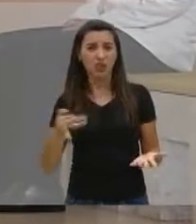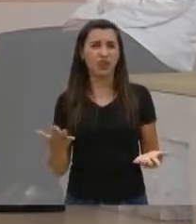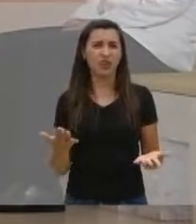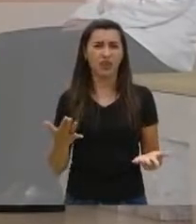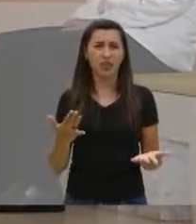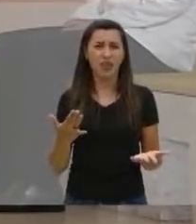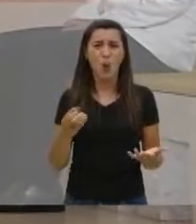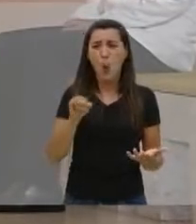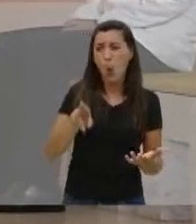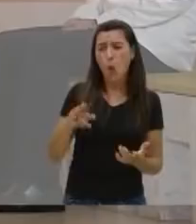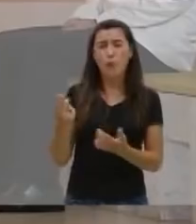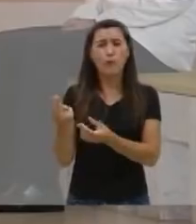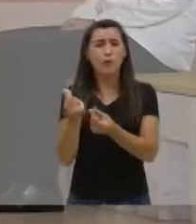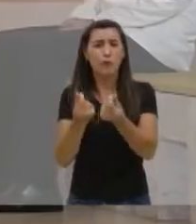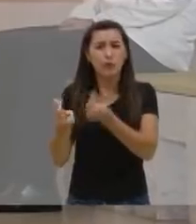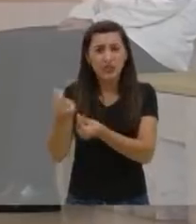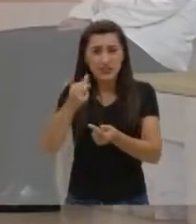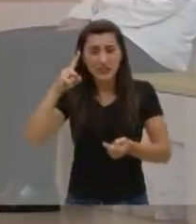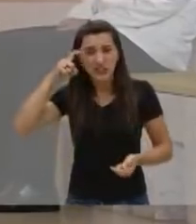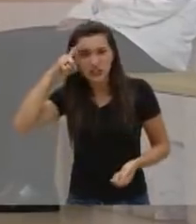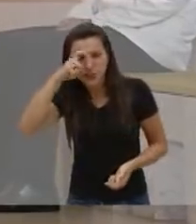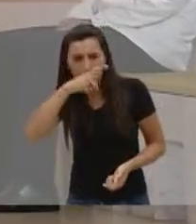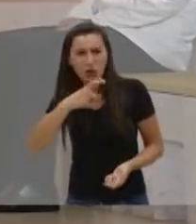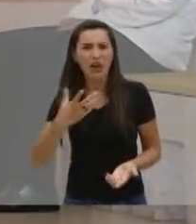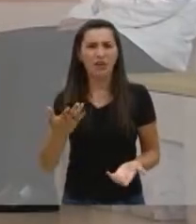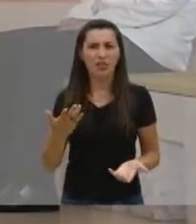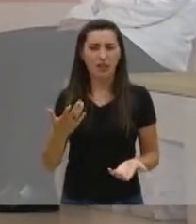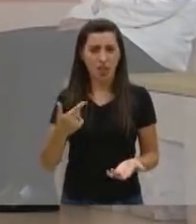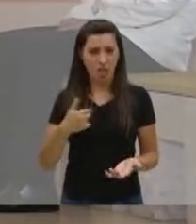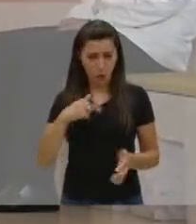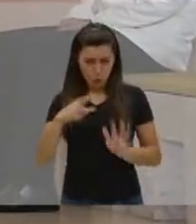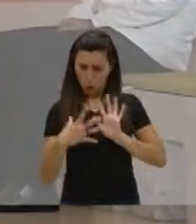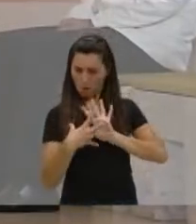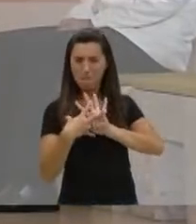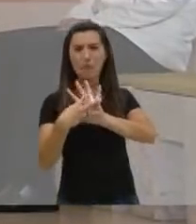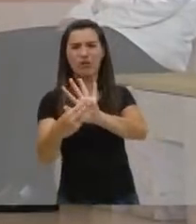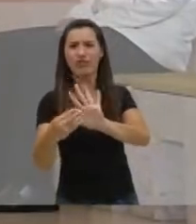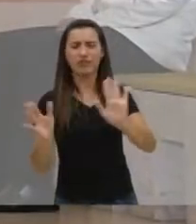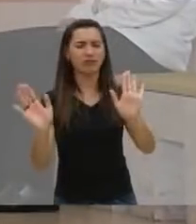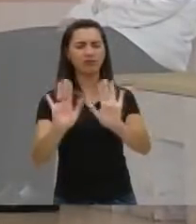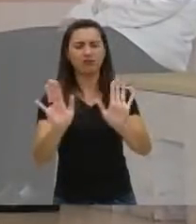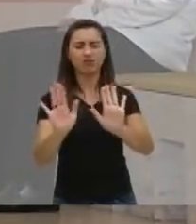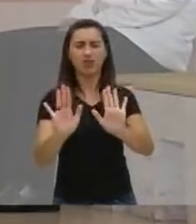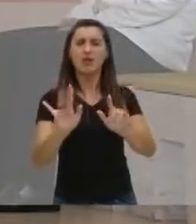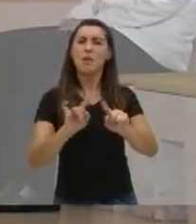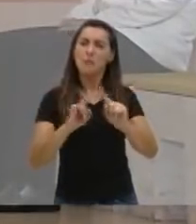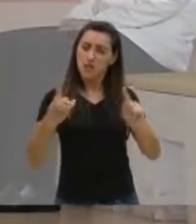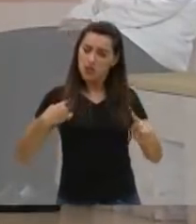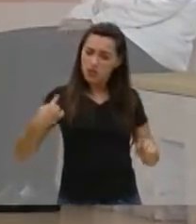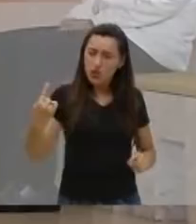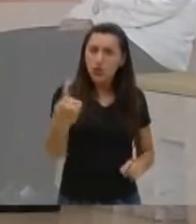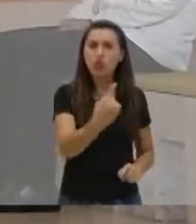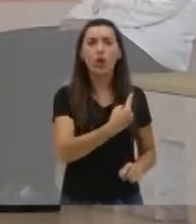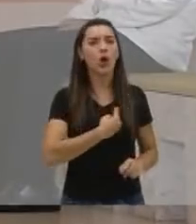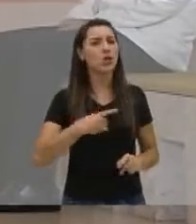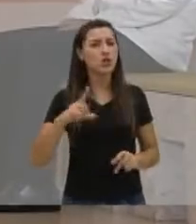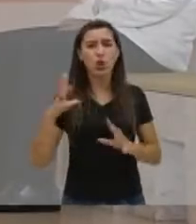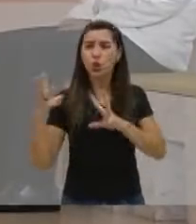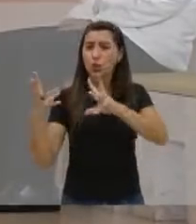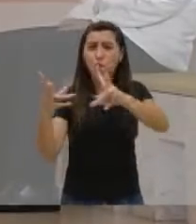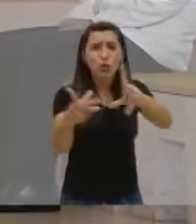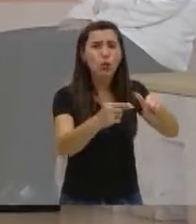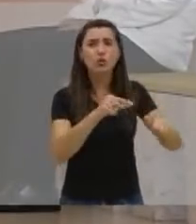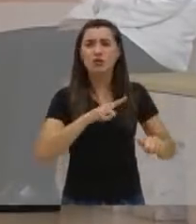financeiras. Também passei por isso, e não estou dizendo que sou modelo para ninguém, mas eu quero dizer, todos nós passamos, e Jesus,